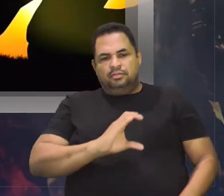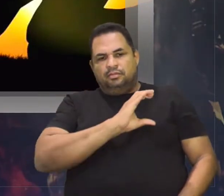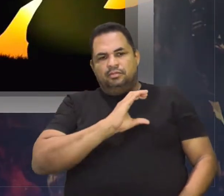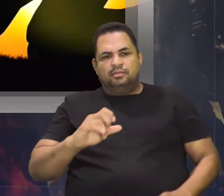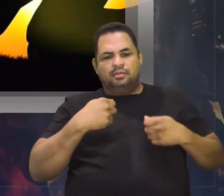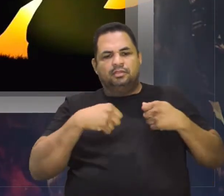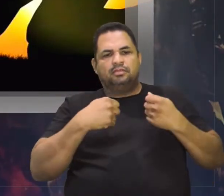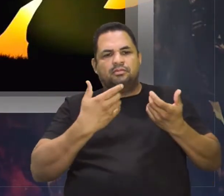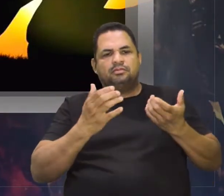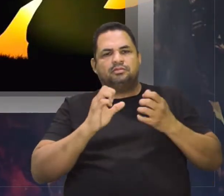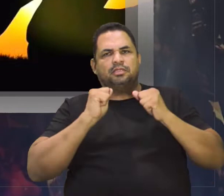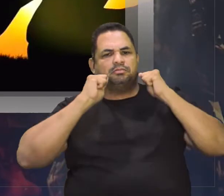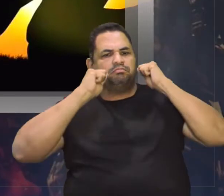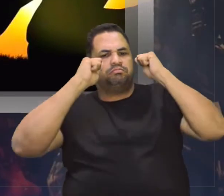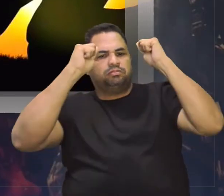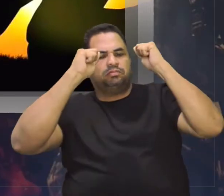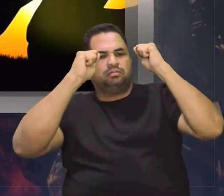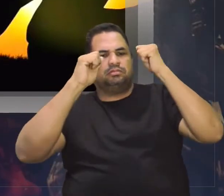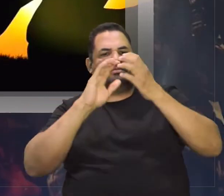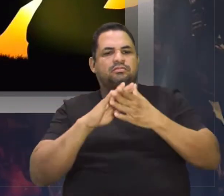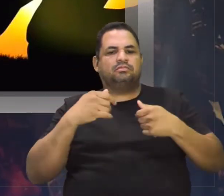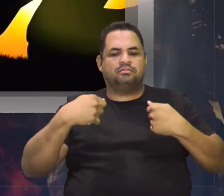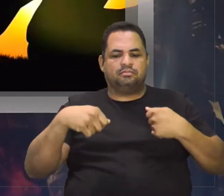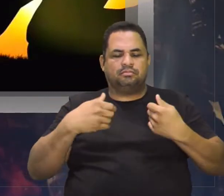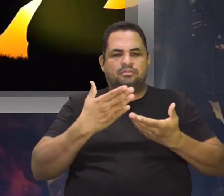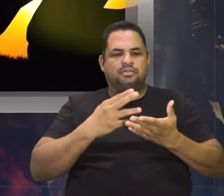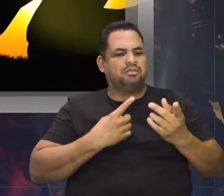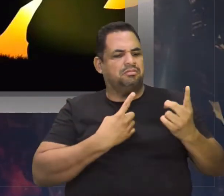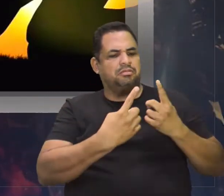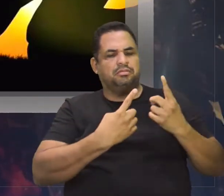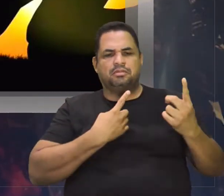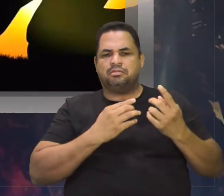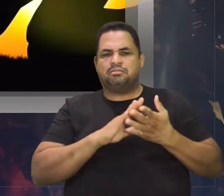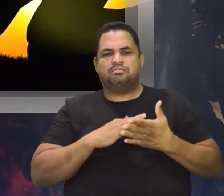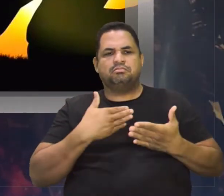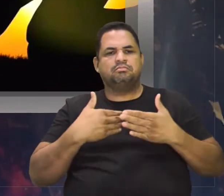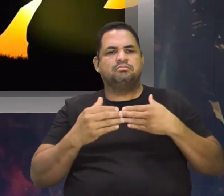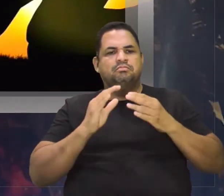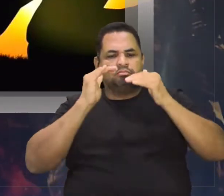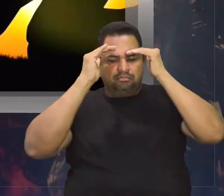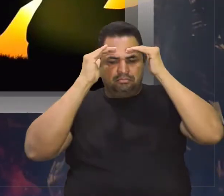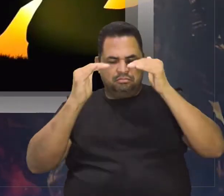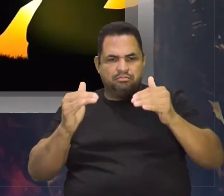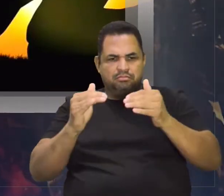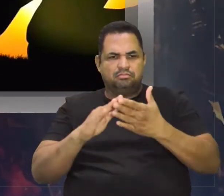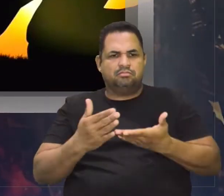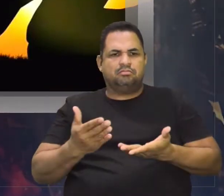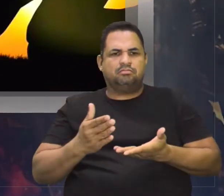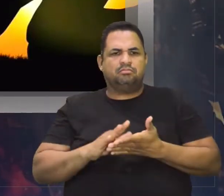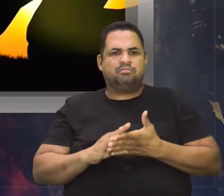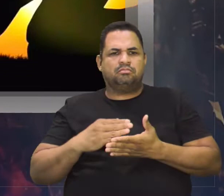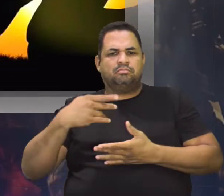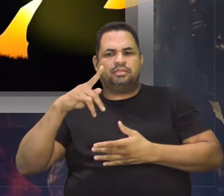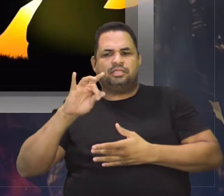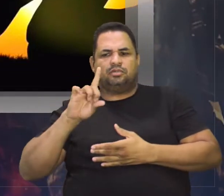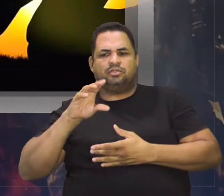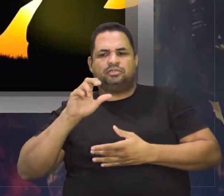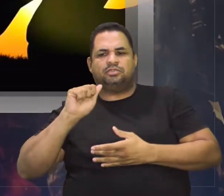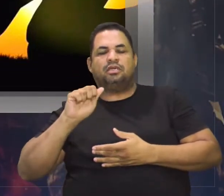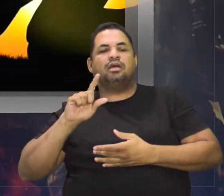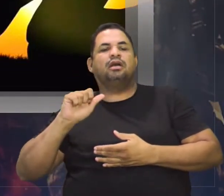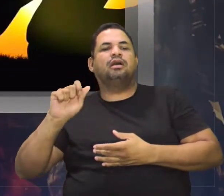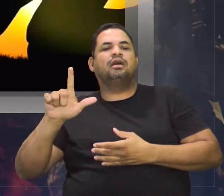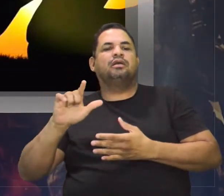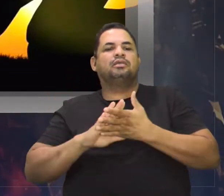o protestante. O protestante precisa respeitar o católico. Precisamos respeitar os pentecostais,